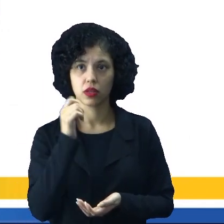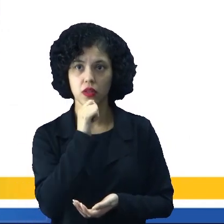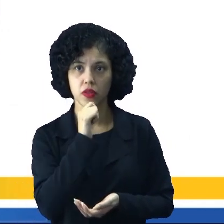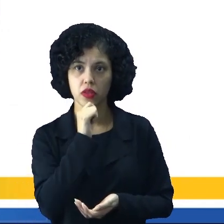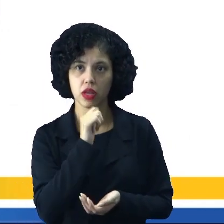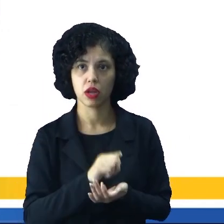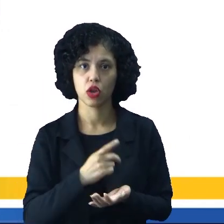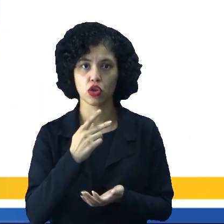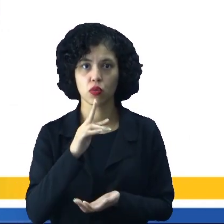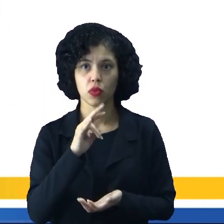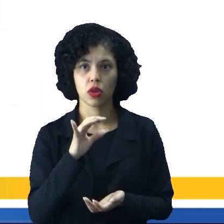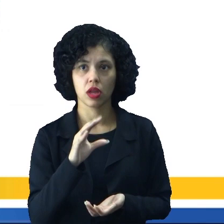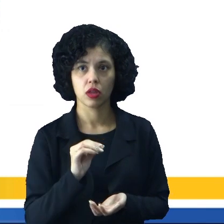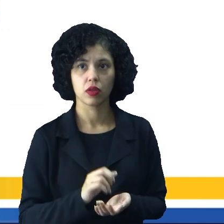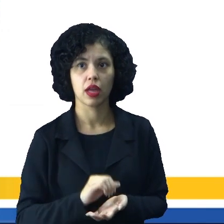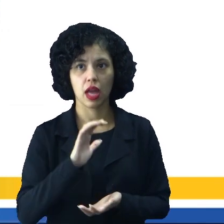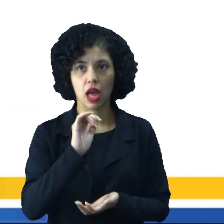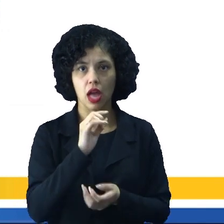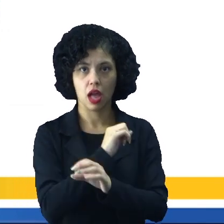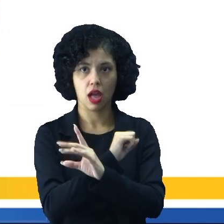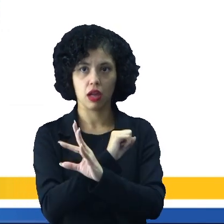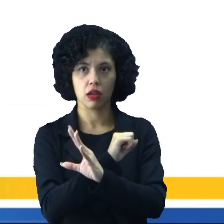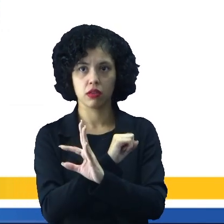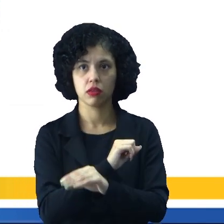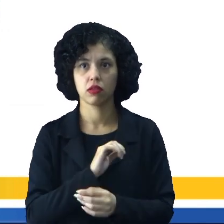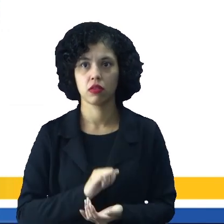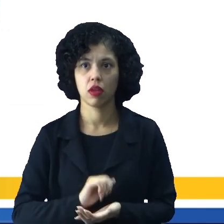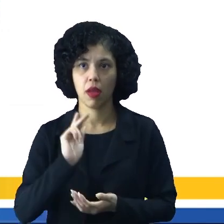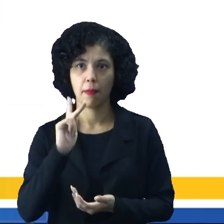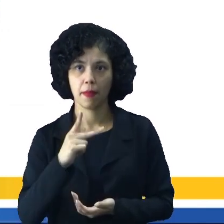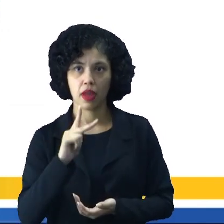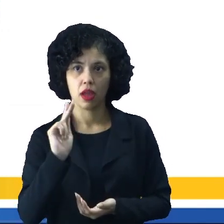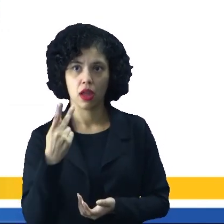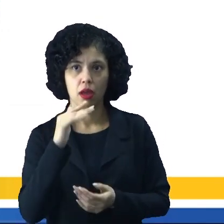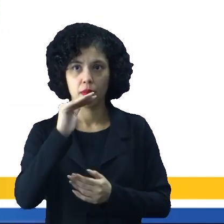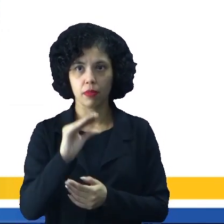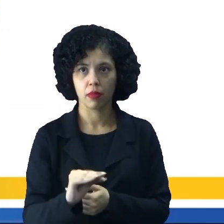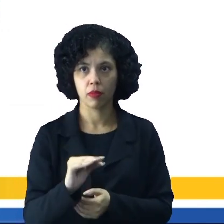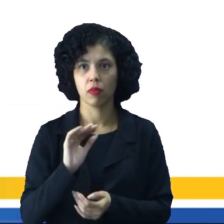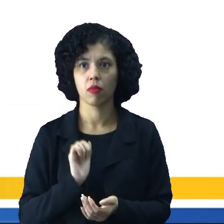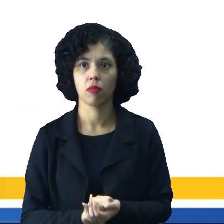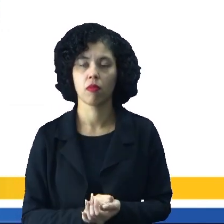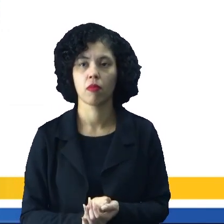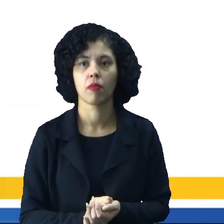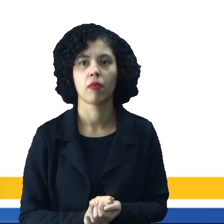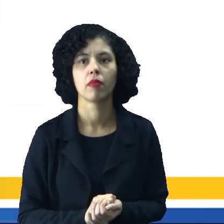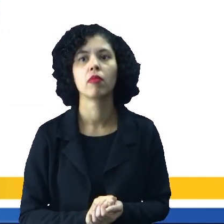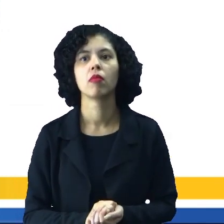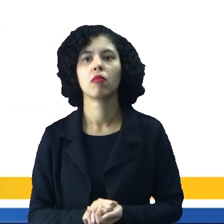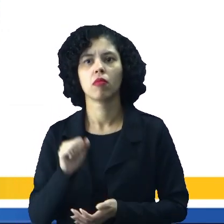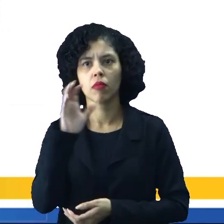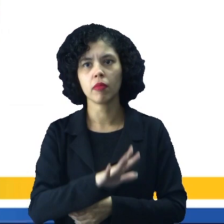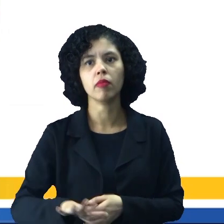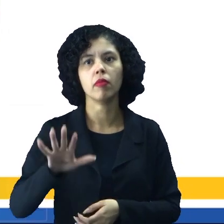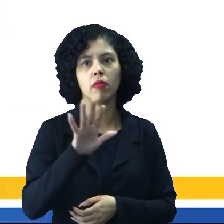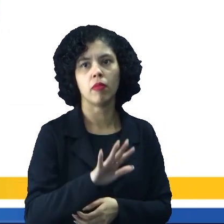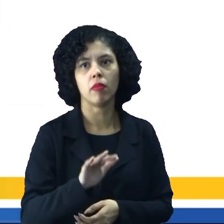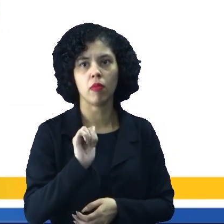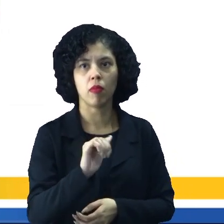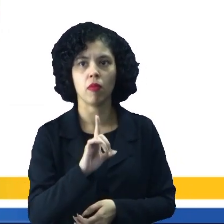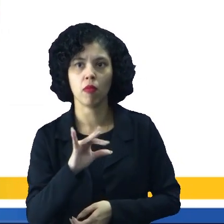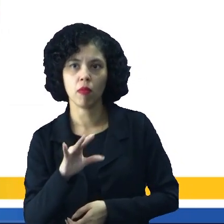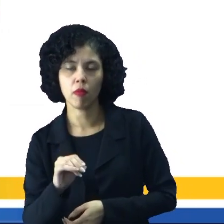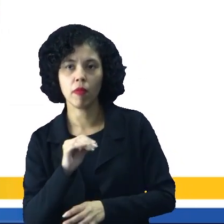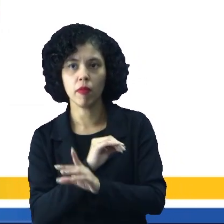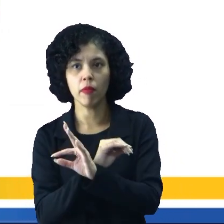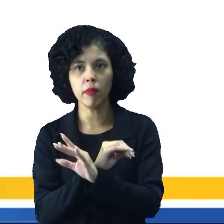proteínas, e o ácido clorídrico, que torna o pH do estômago baixo e promove a ativação da pepsina. Geralmente, o ácido clorídrico e a